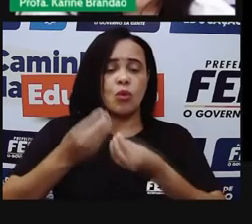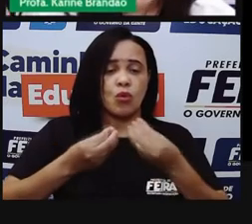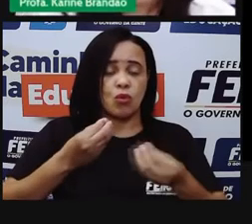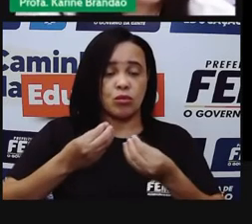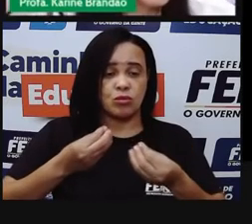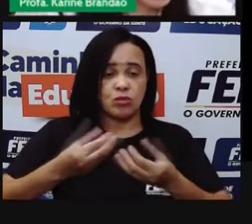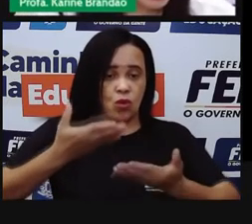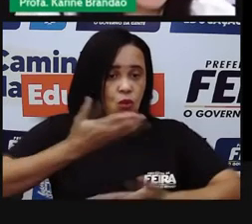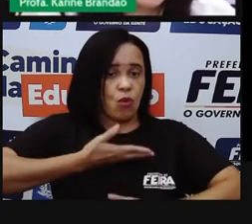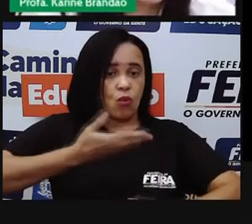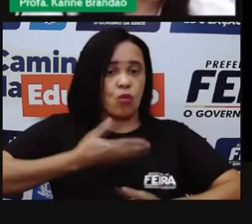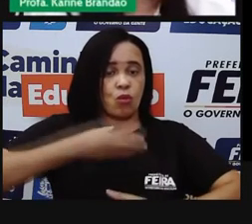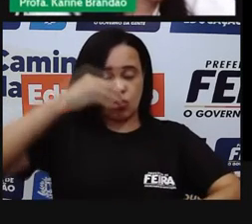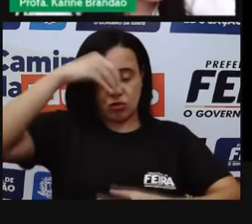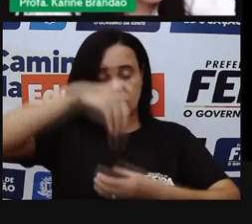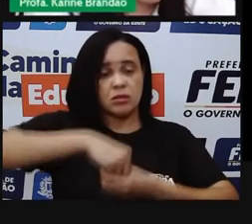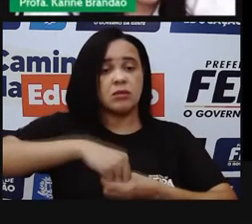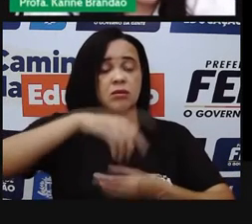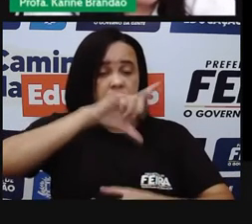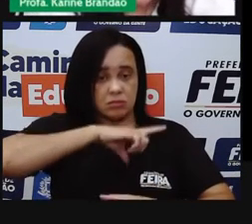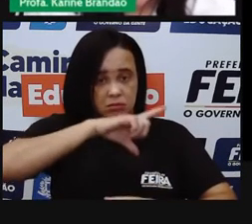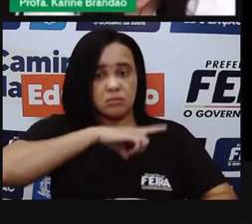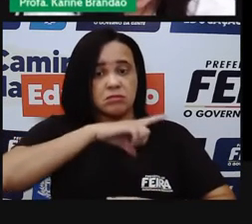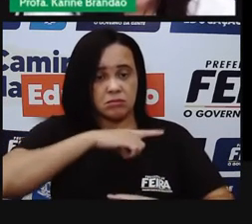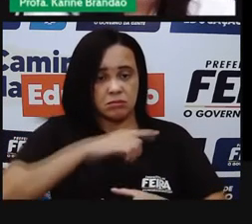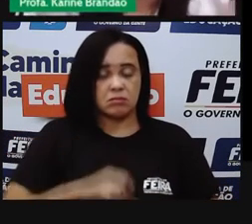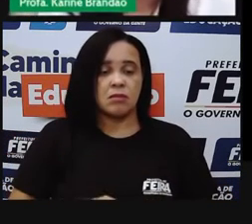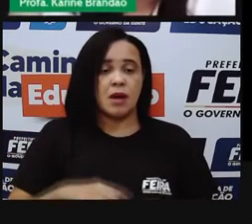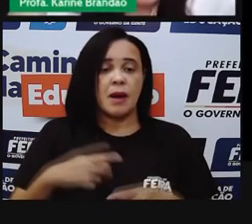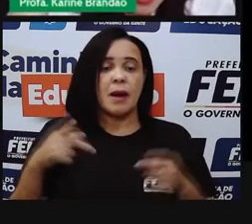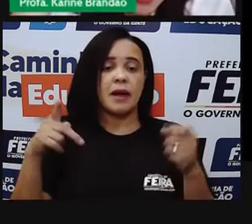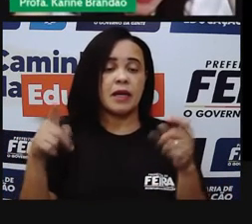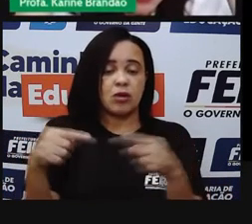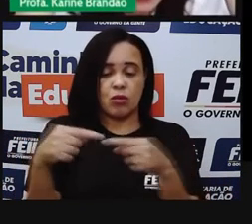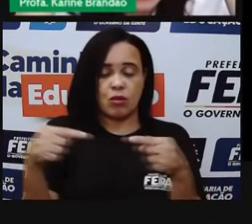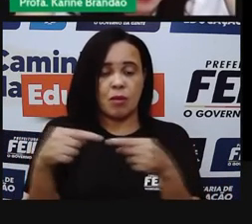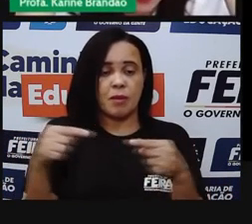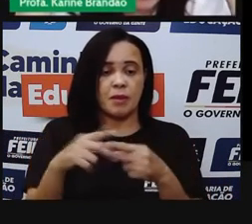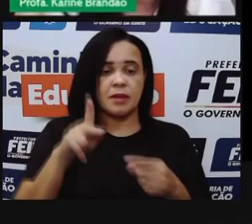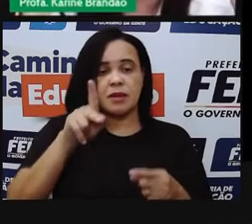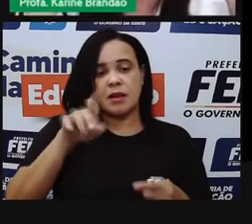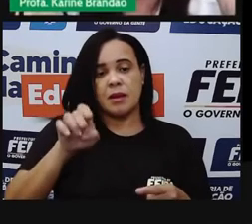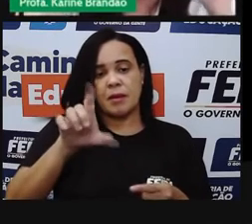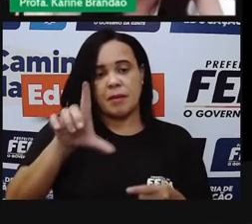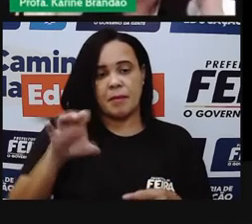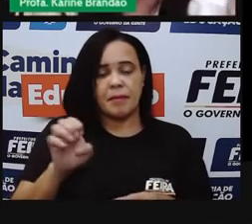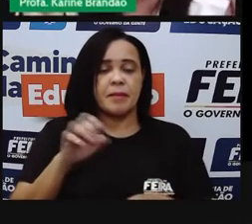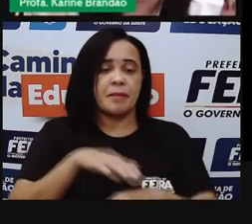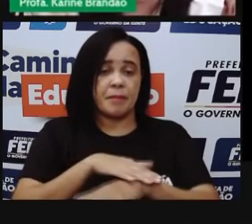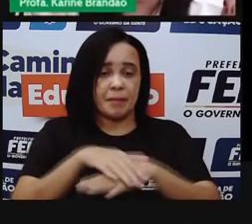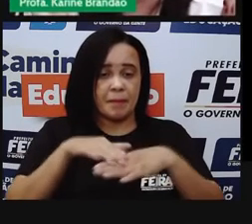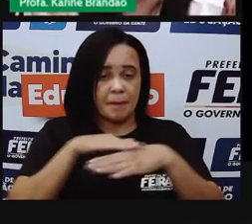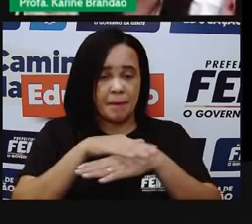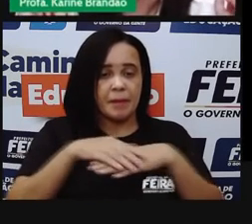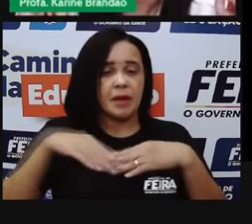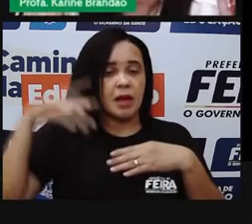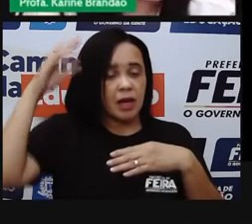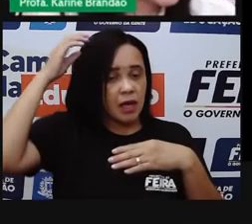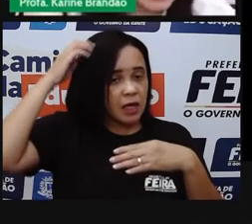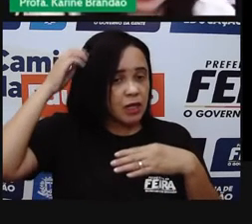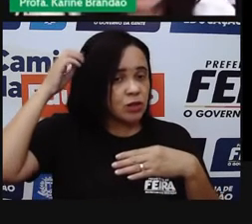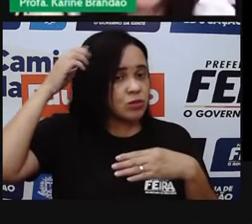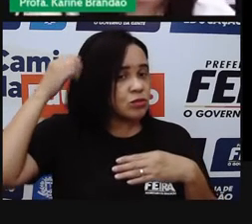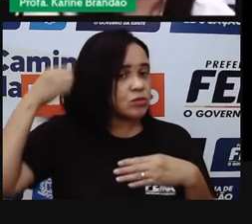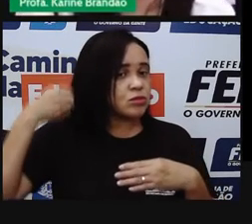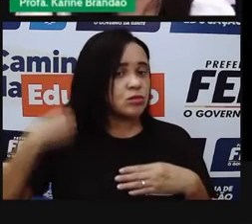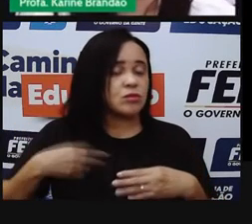corpo, certo? Por exemplo, nós aqui, as células que estão na minha pele, no meu couro cabeludo, nos meus olhos, tá?